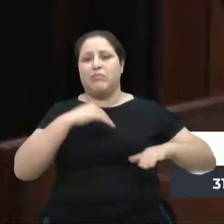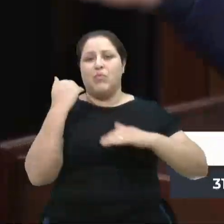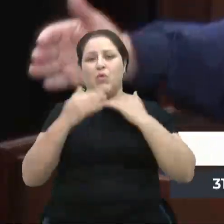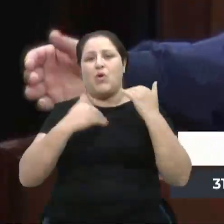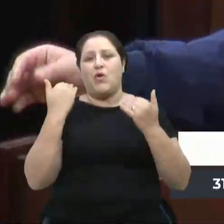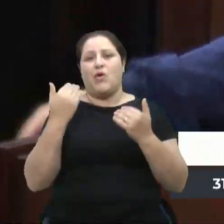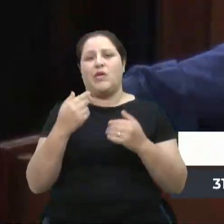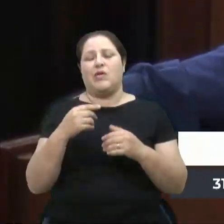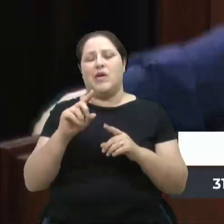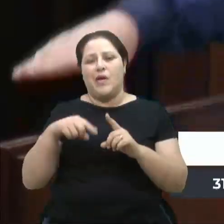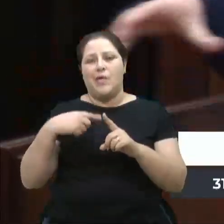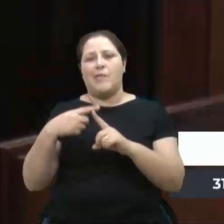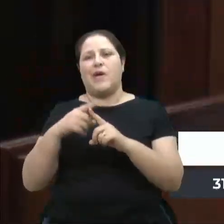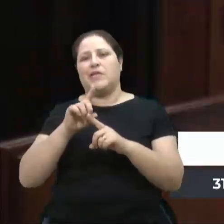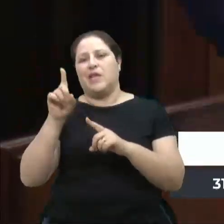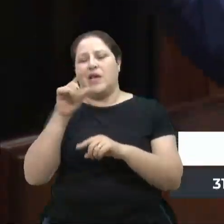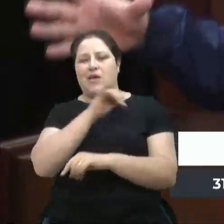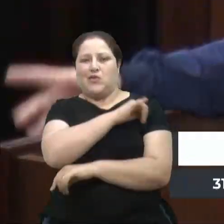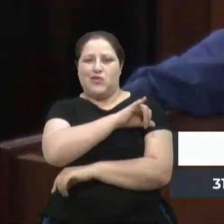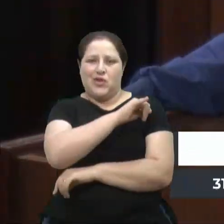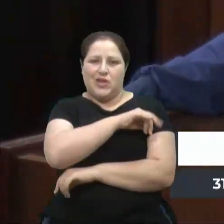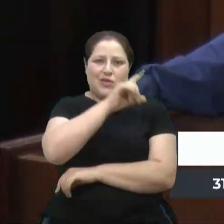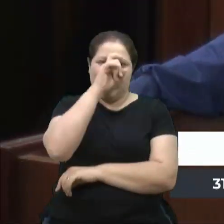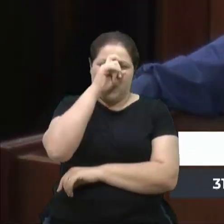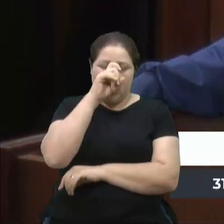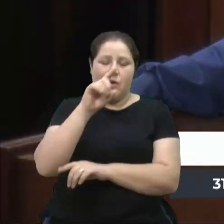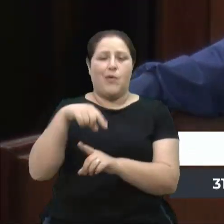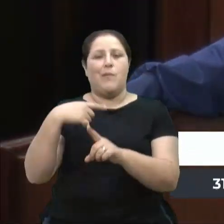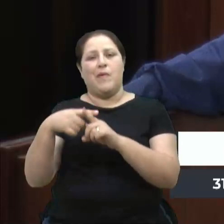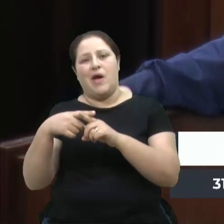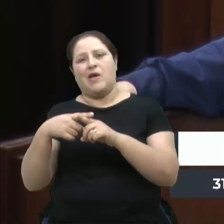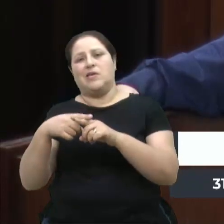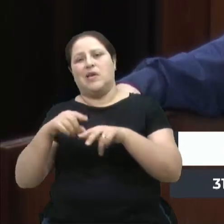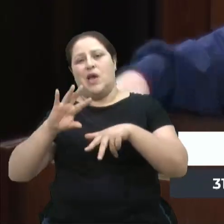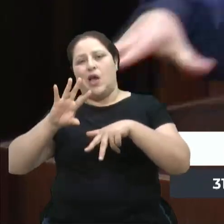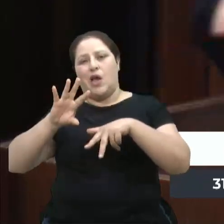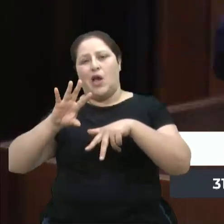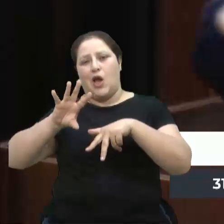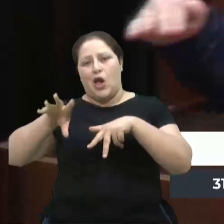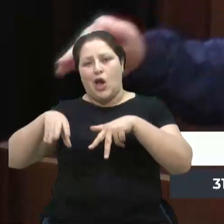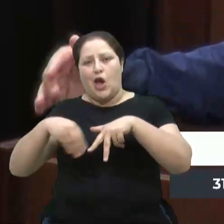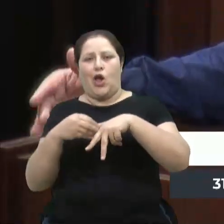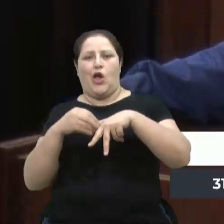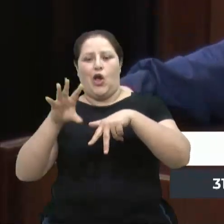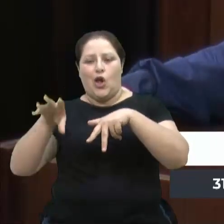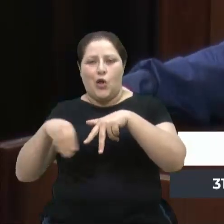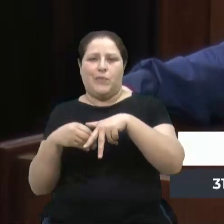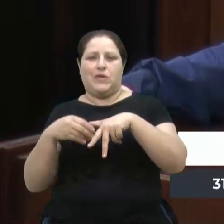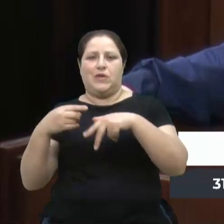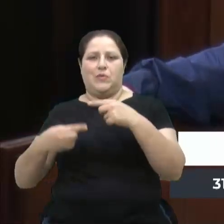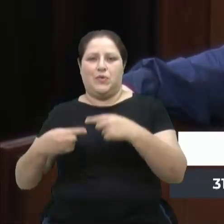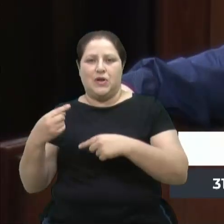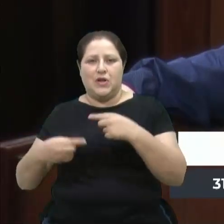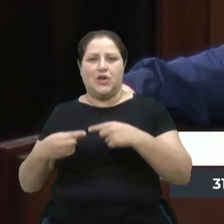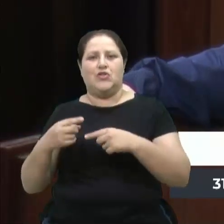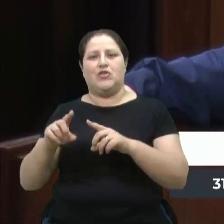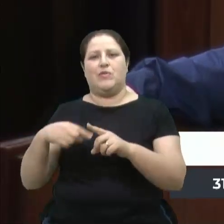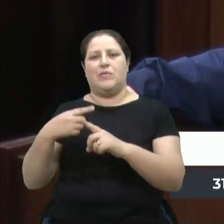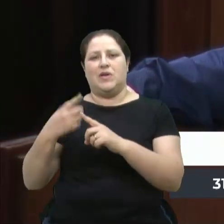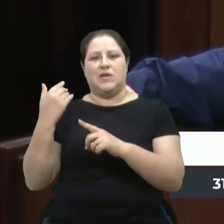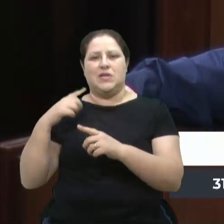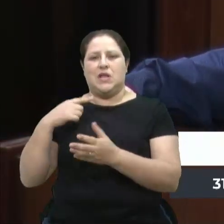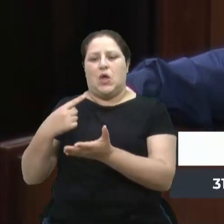junto à corrupção política, os conchavos políticos que a gente sempre viu e era normalizado, os